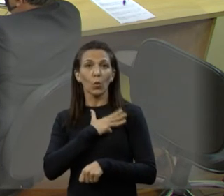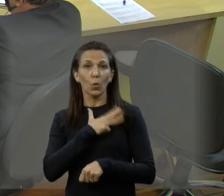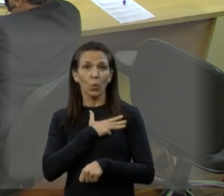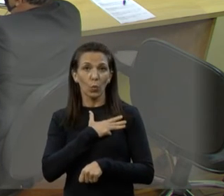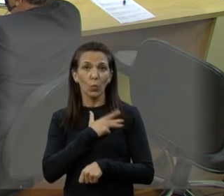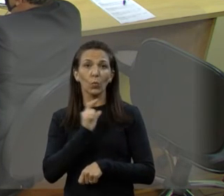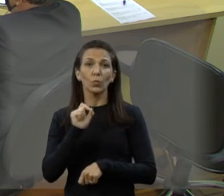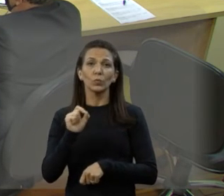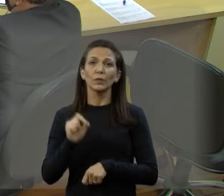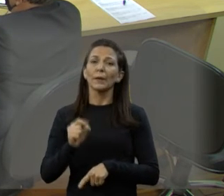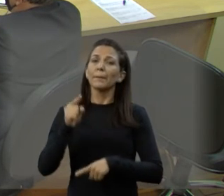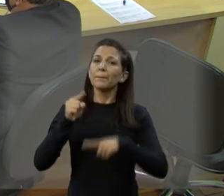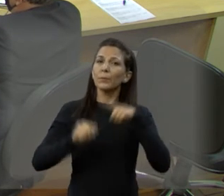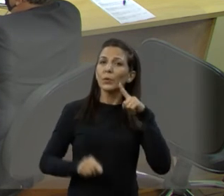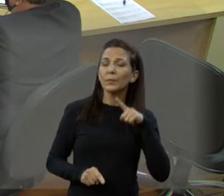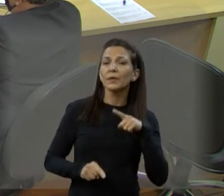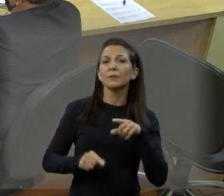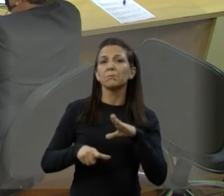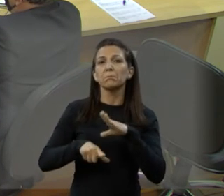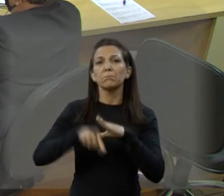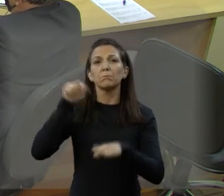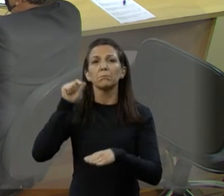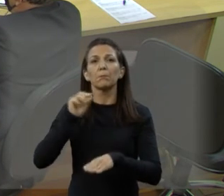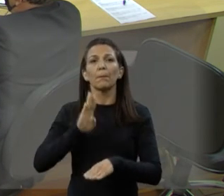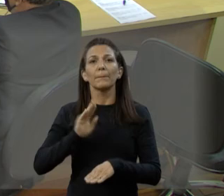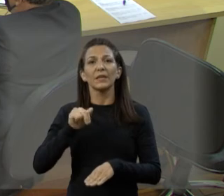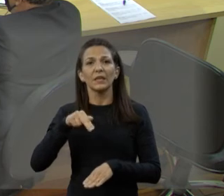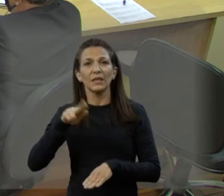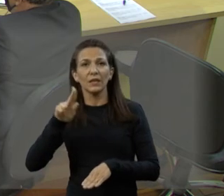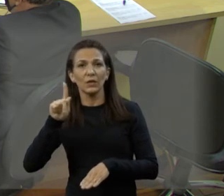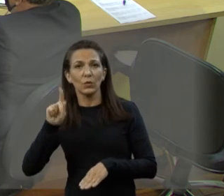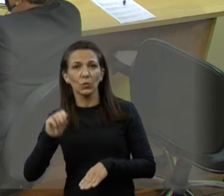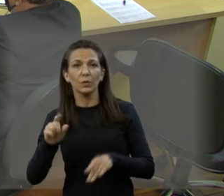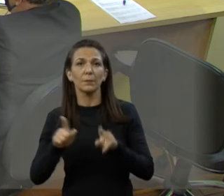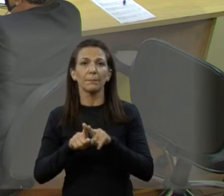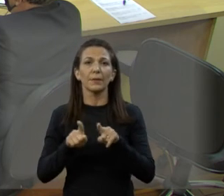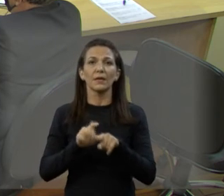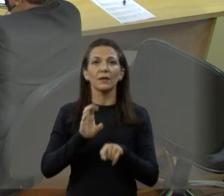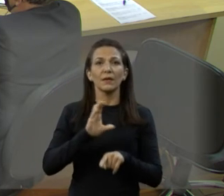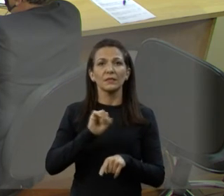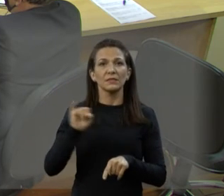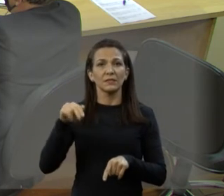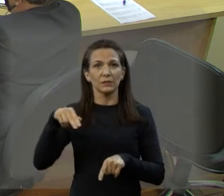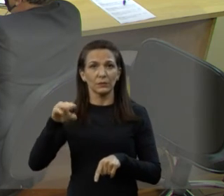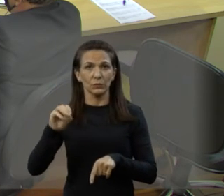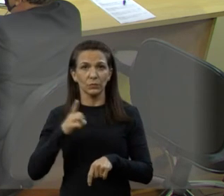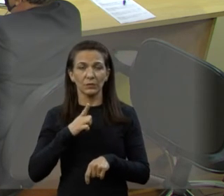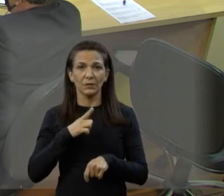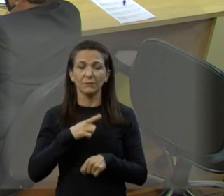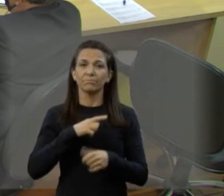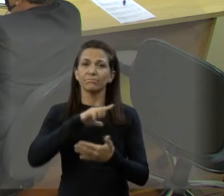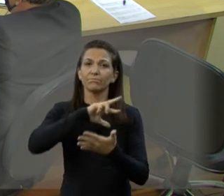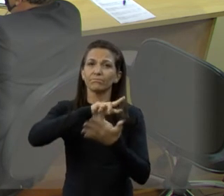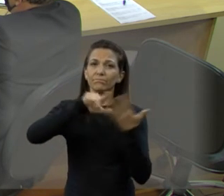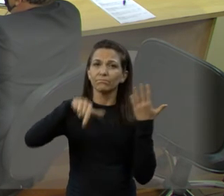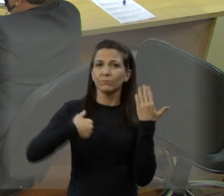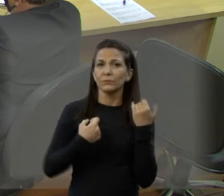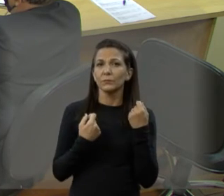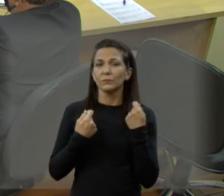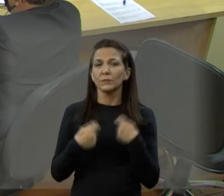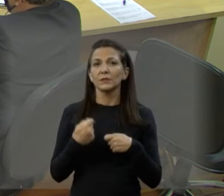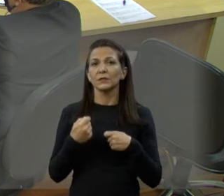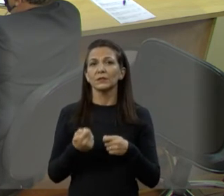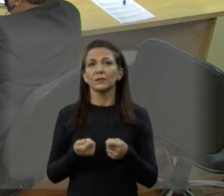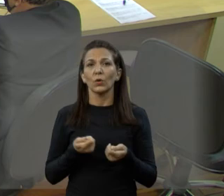voltou a proibir os bingos e proibir os cassinos e segundo porque eu acredito que tem várias matérias que tem que ser